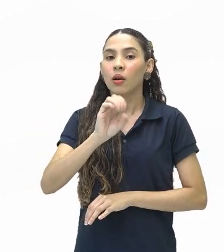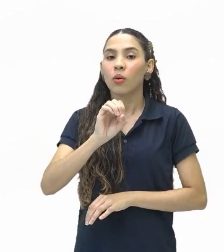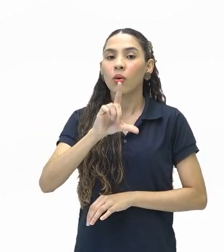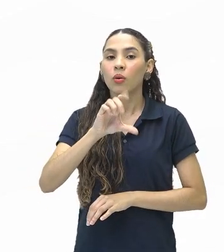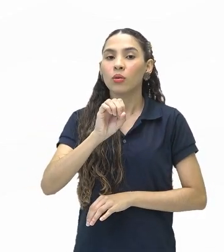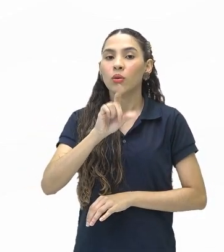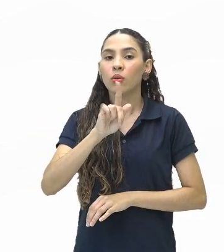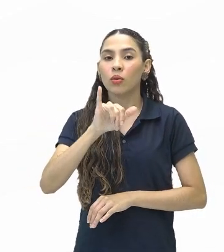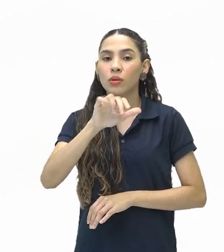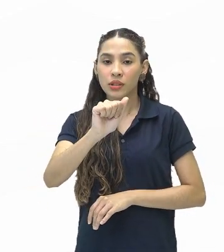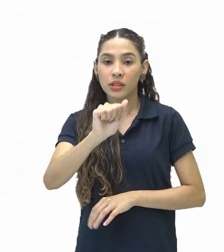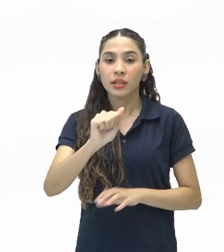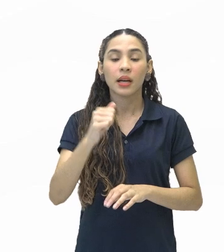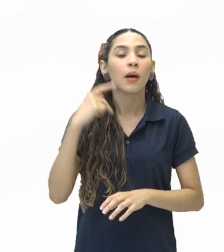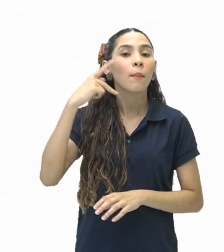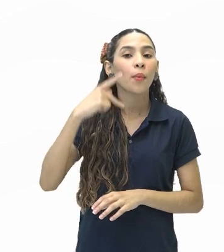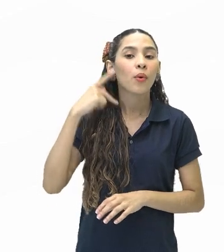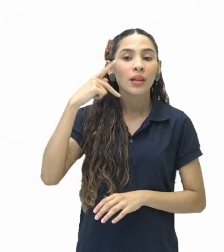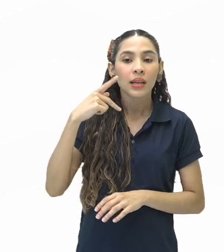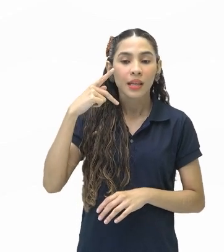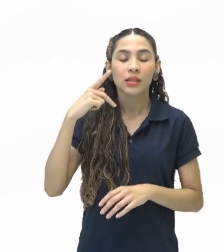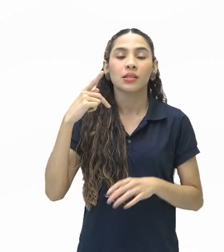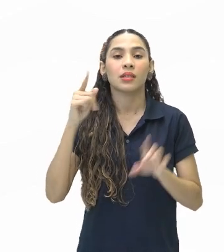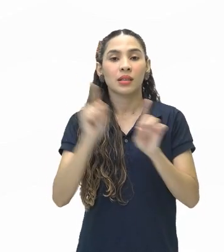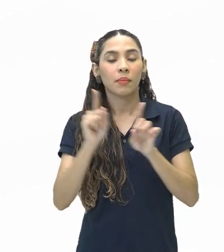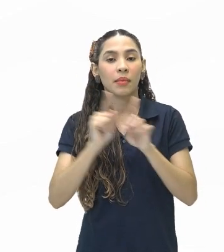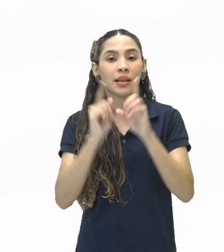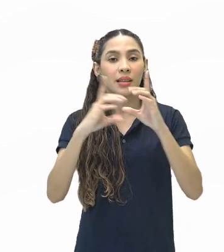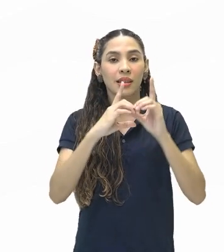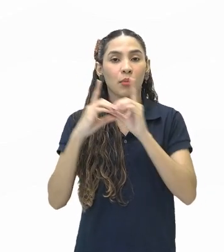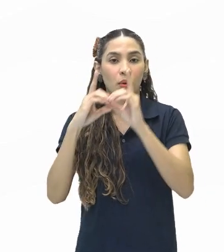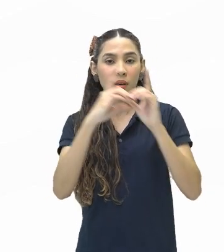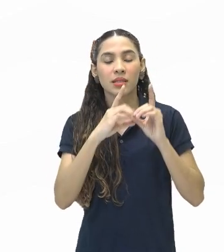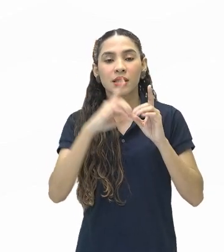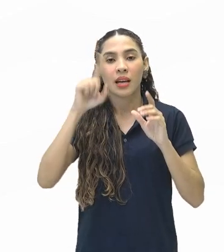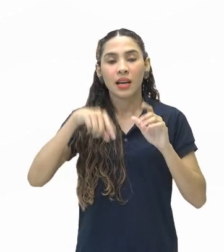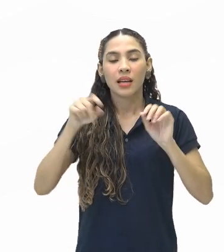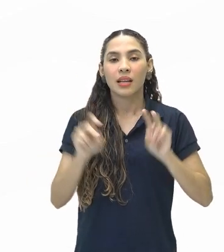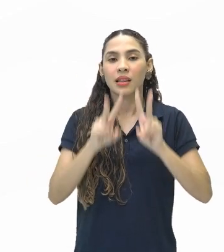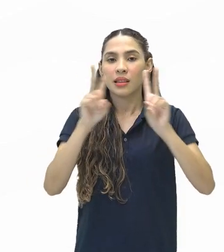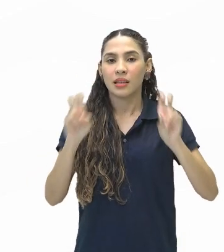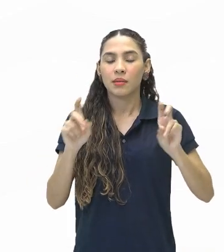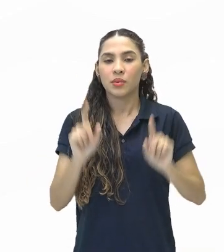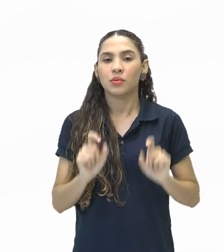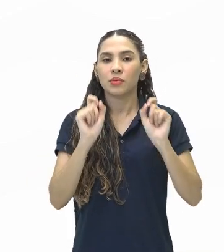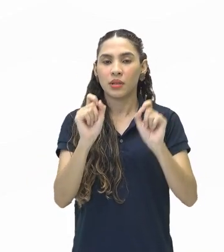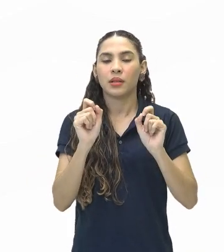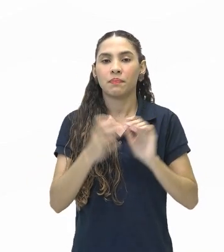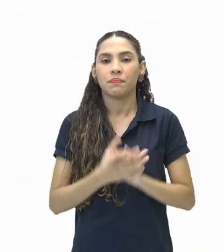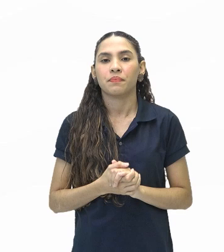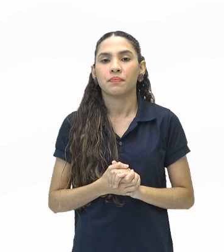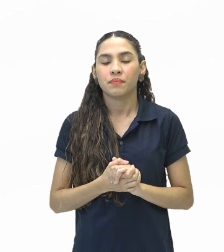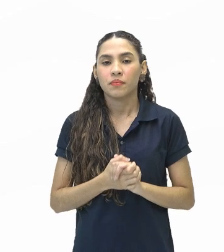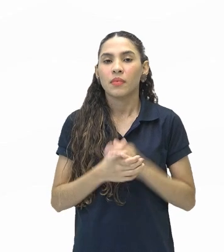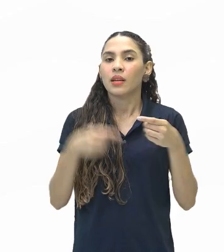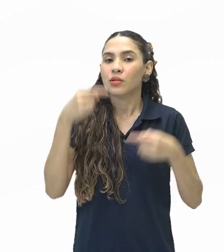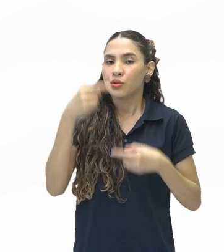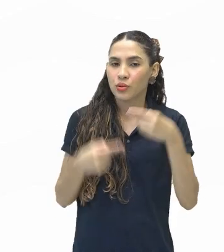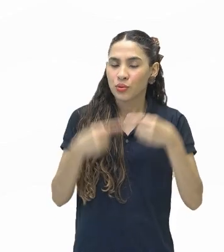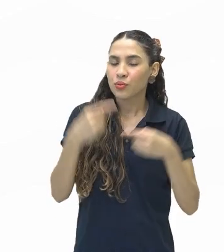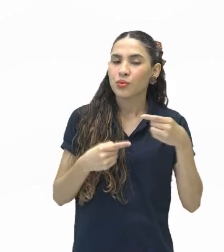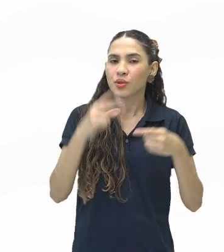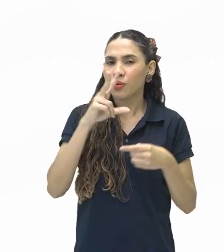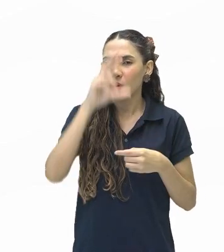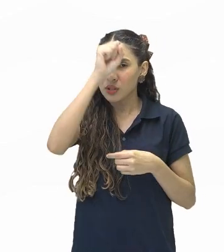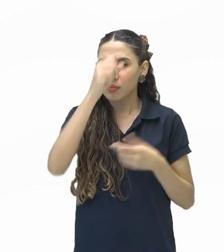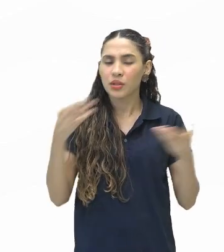questão da política, né, da democracia, são temas, né, que ela debate bastante